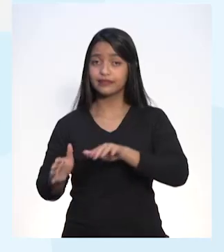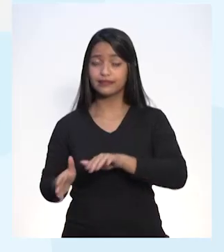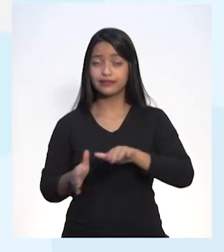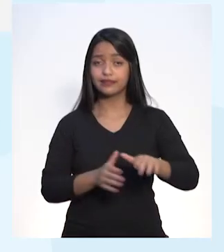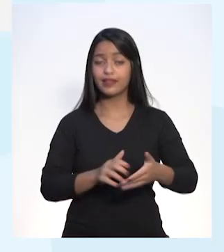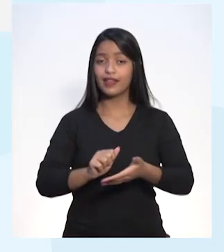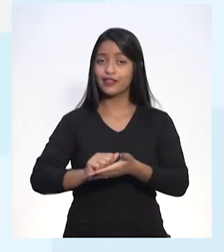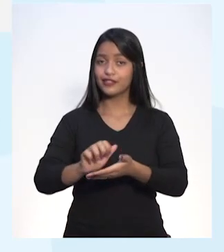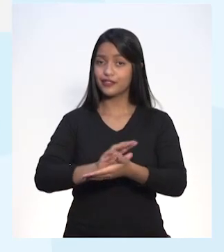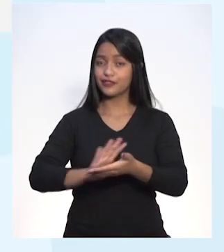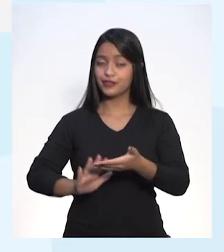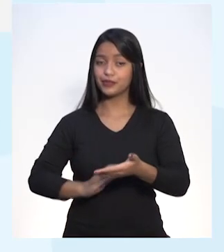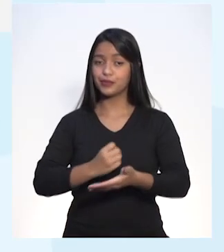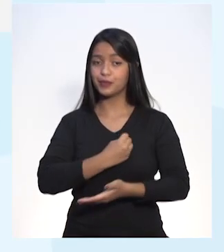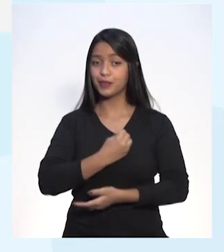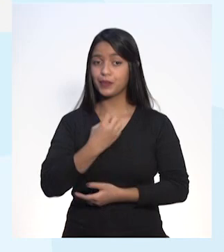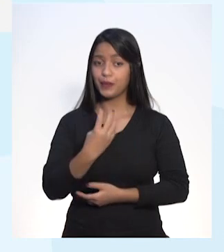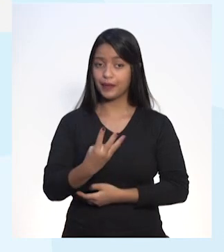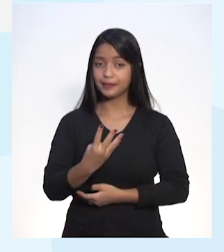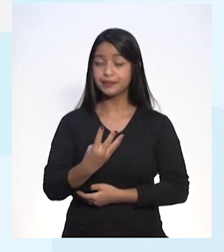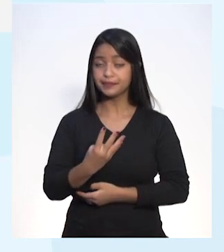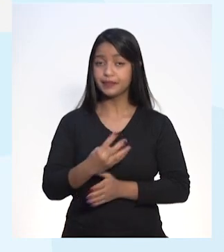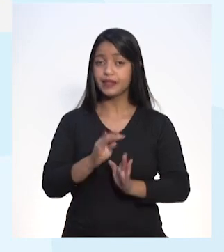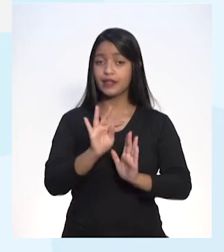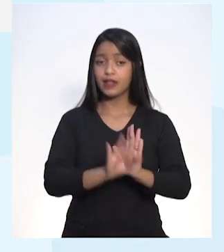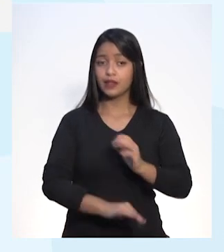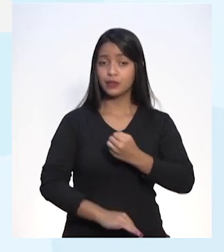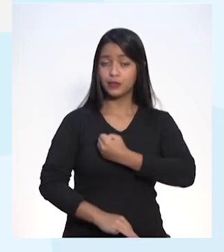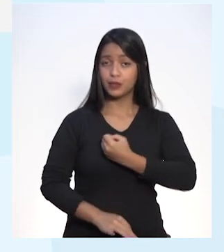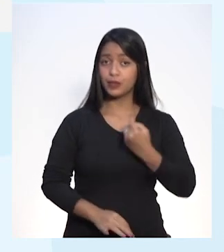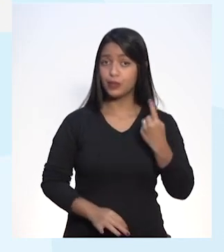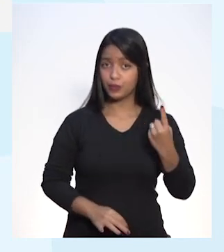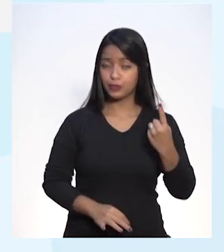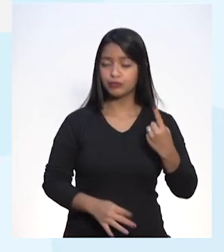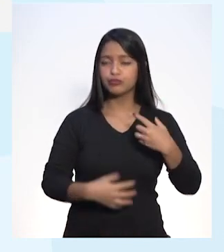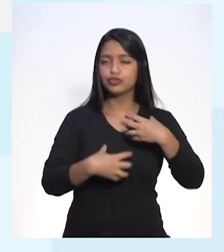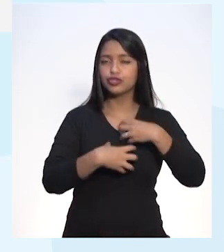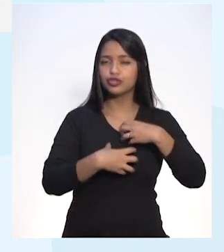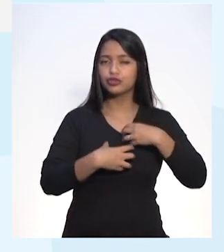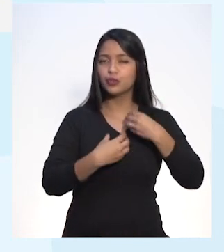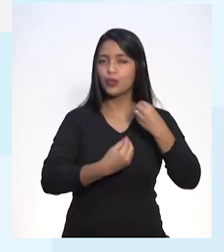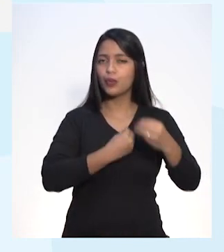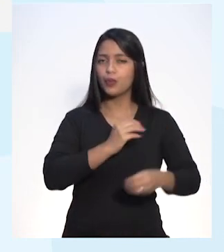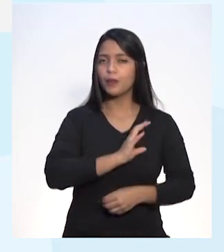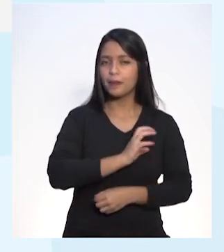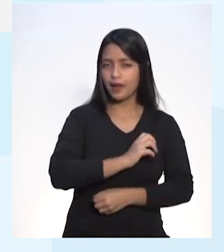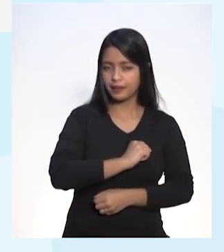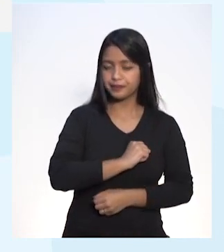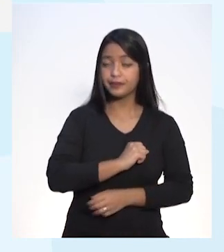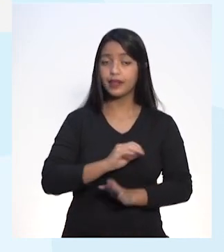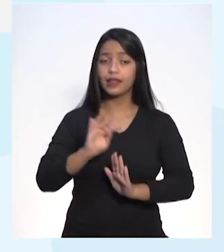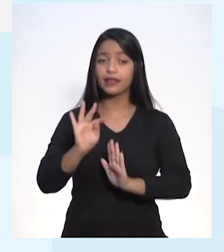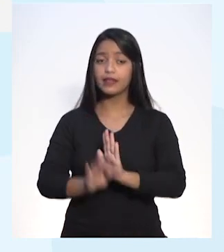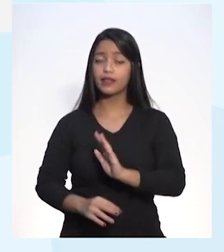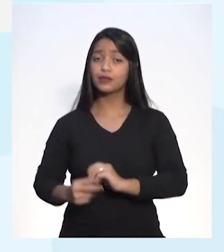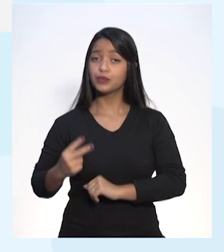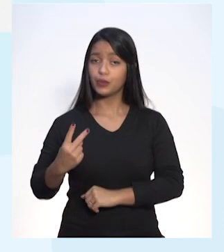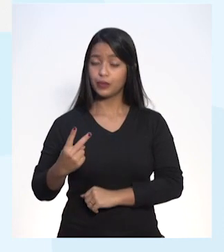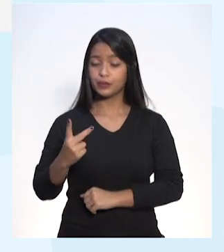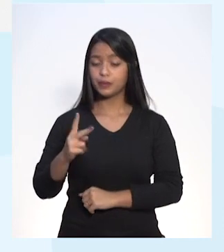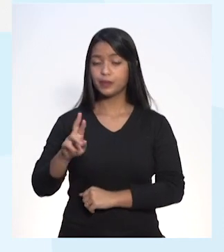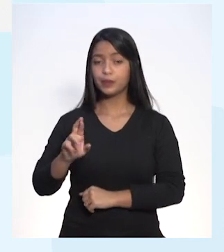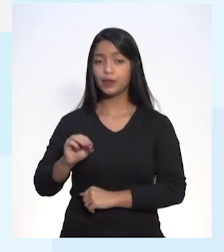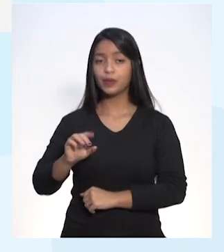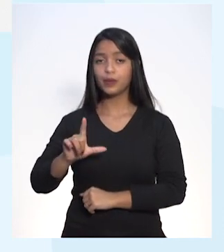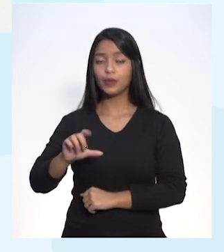aquele gostinho de, opa, eu quero saber mais como isso aconteceu. E é isso que eu acho que muitos de vocês gostam de